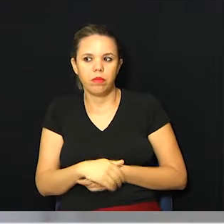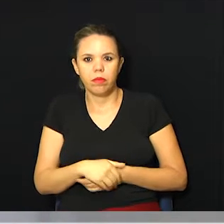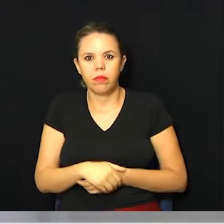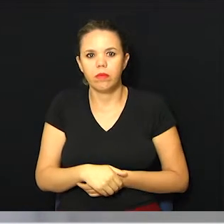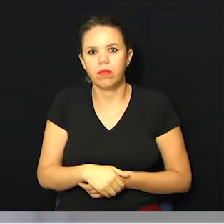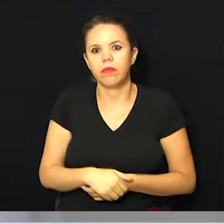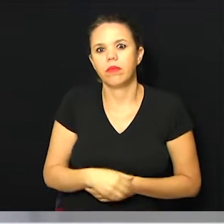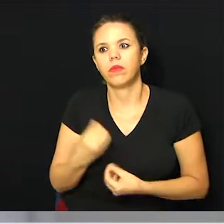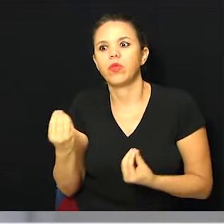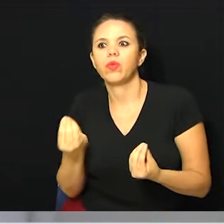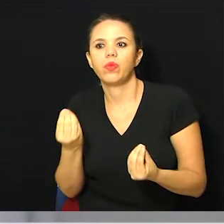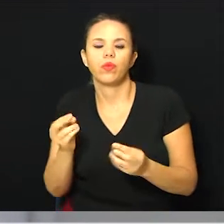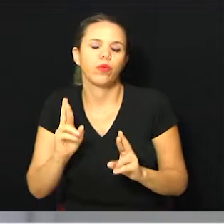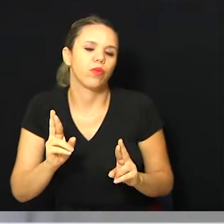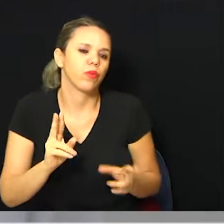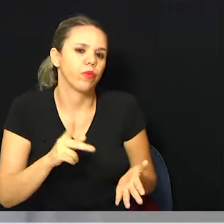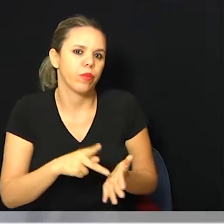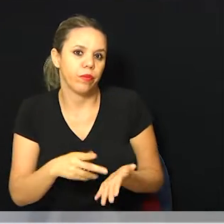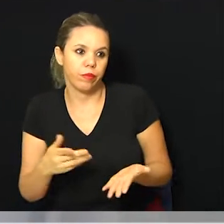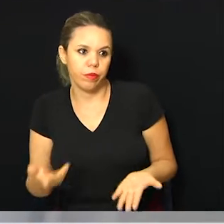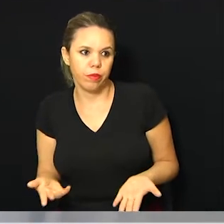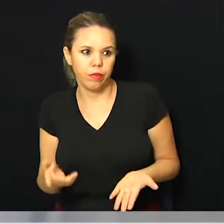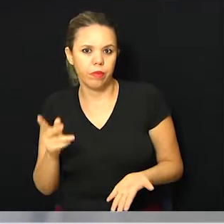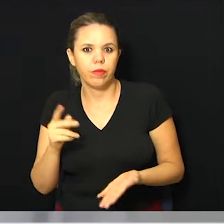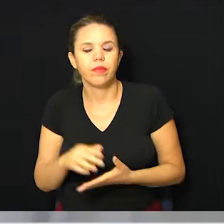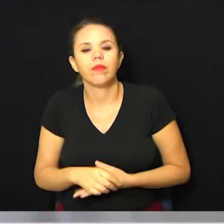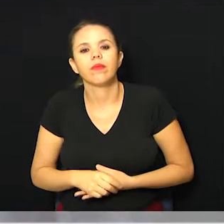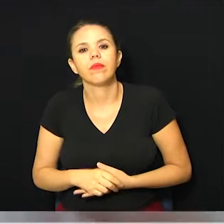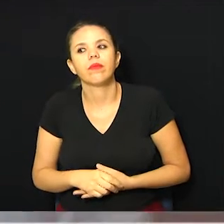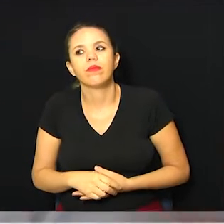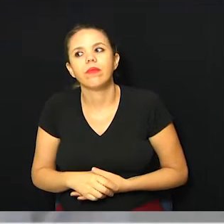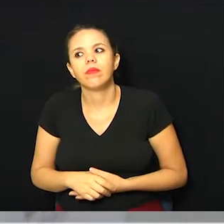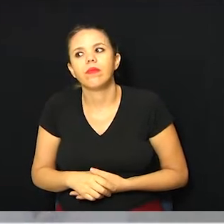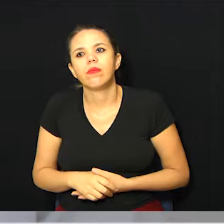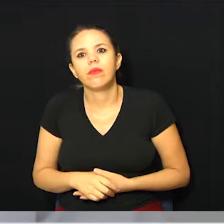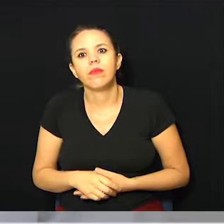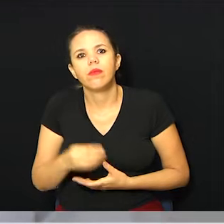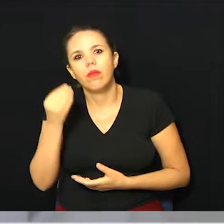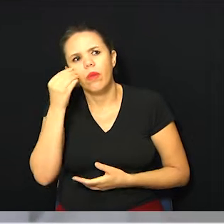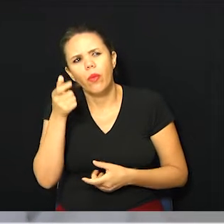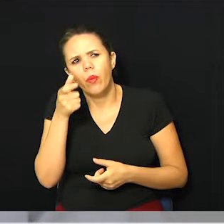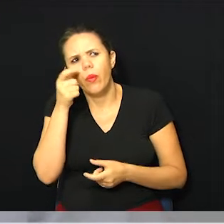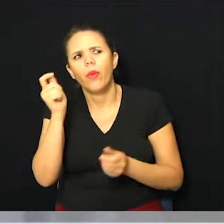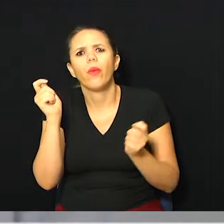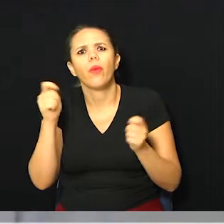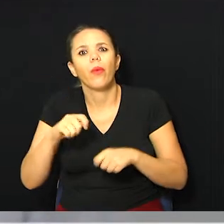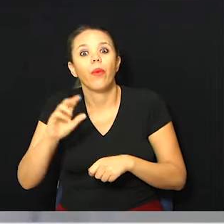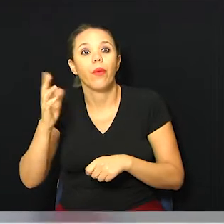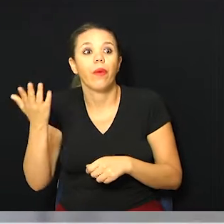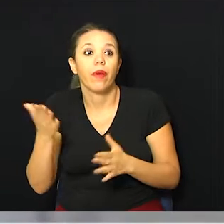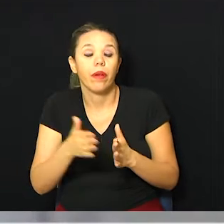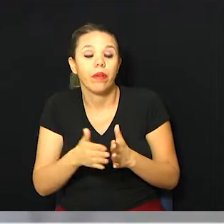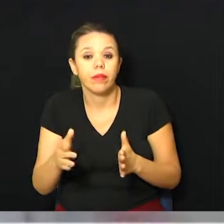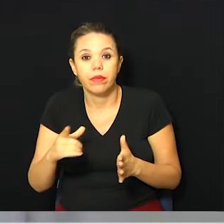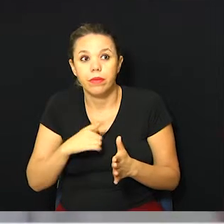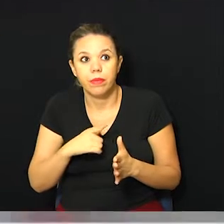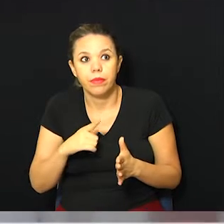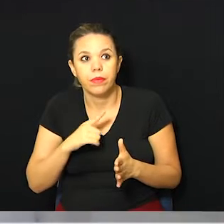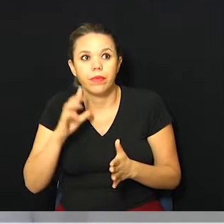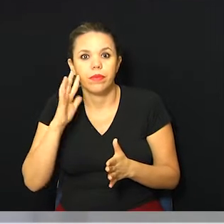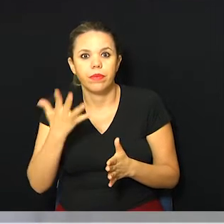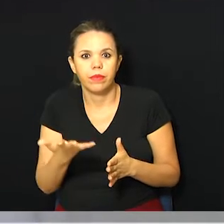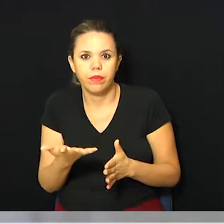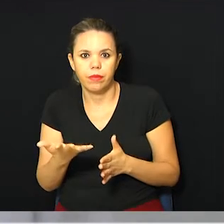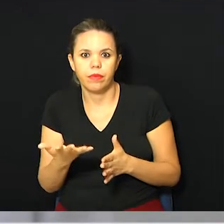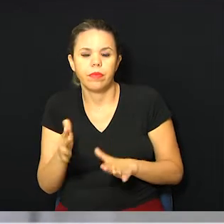o que esperar, na verdade. Isso é a grande verdade, né? A gente tentou ver o que poderia acontecer. E a gente tem esses resultados que